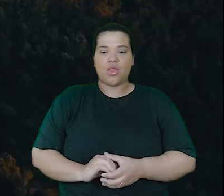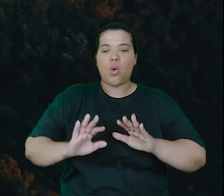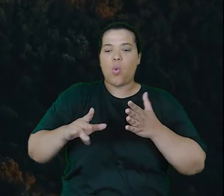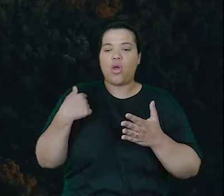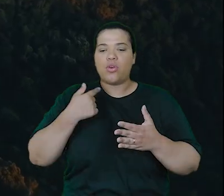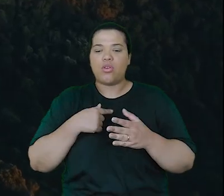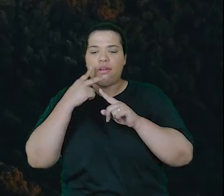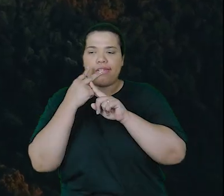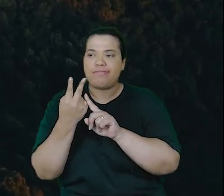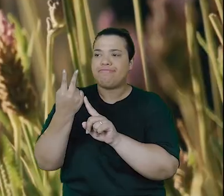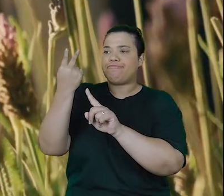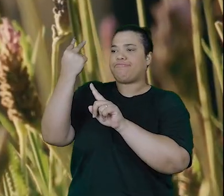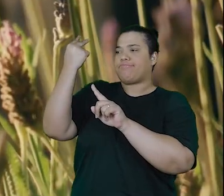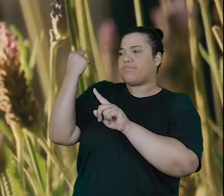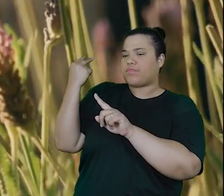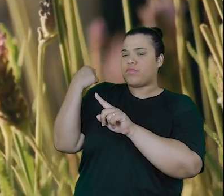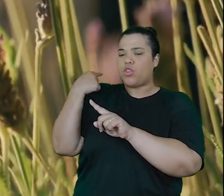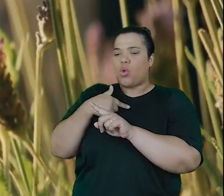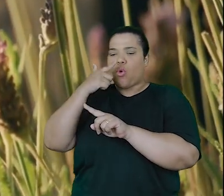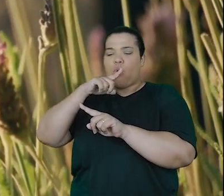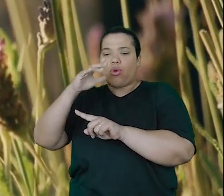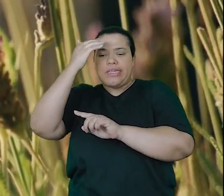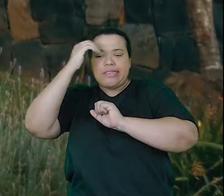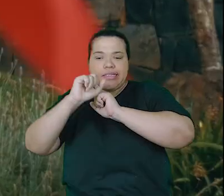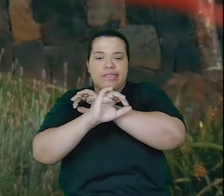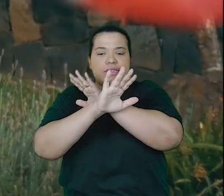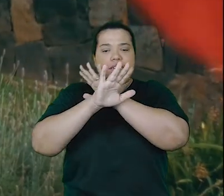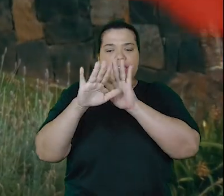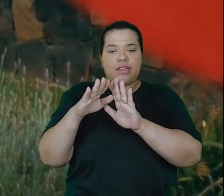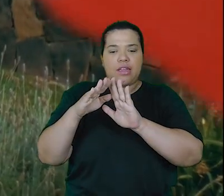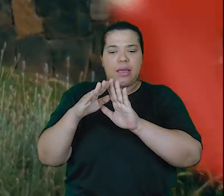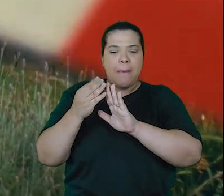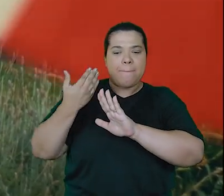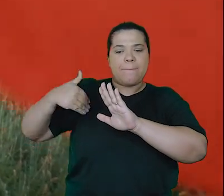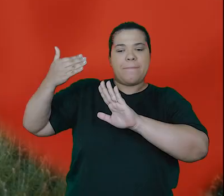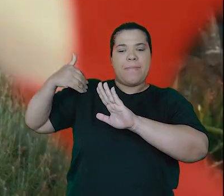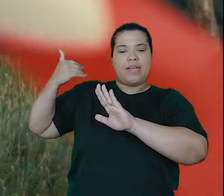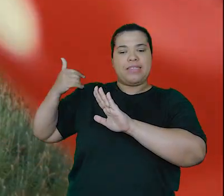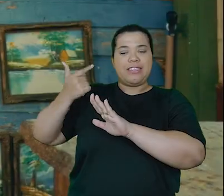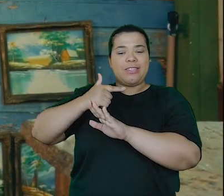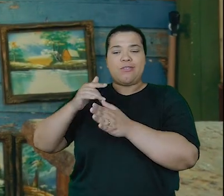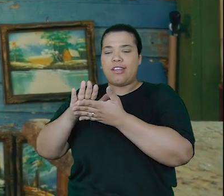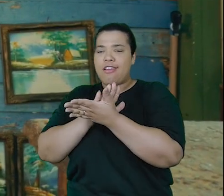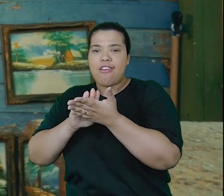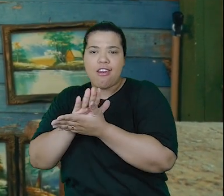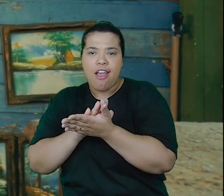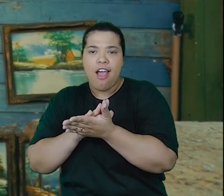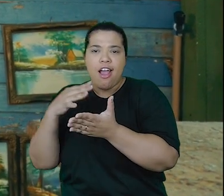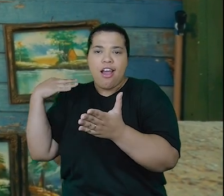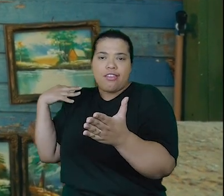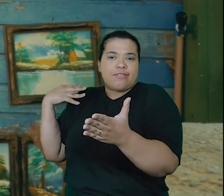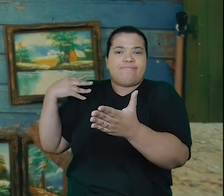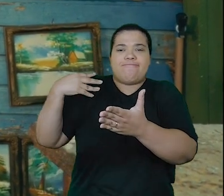Quando nós olhamos para trás, a gente consegue compreender que não existe nada do passado que não siga conosco